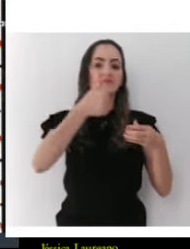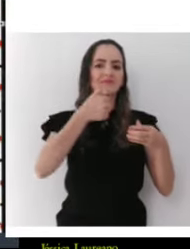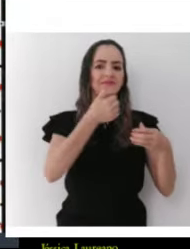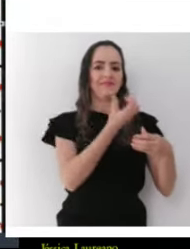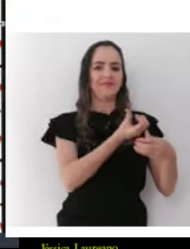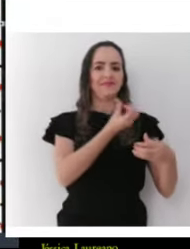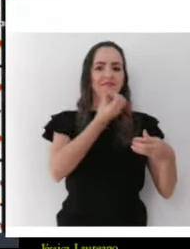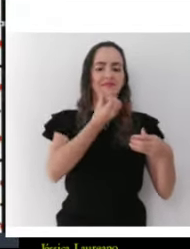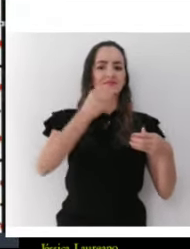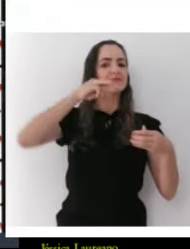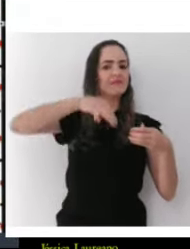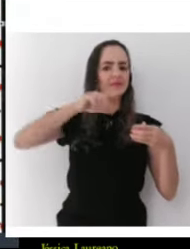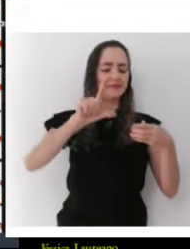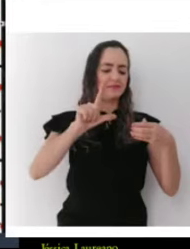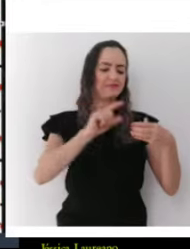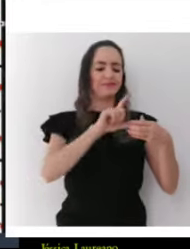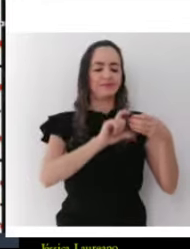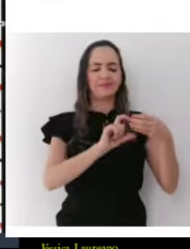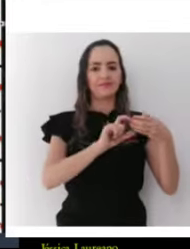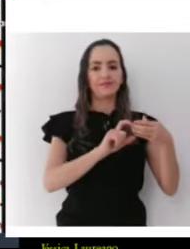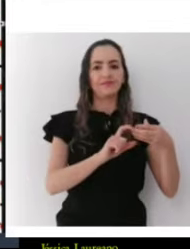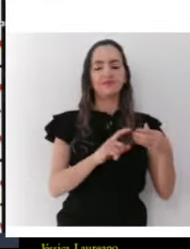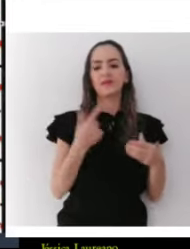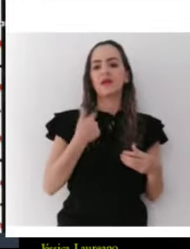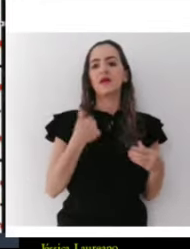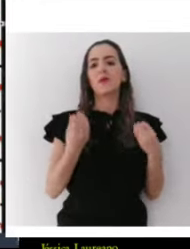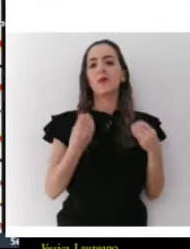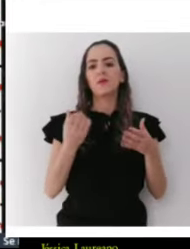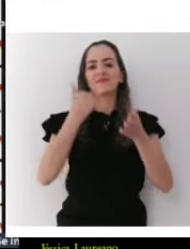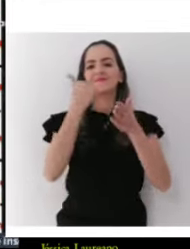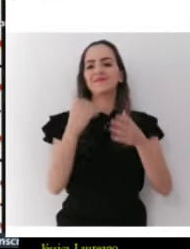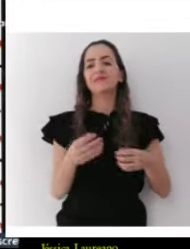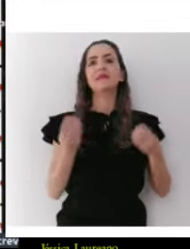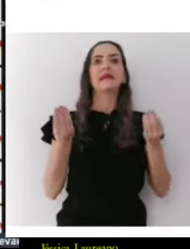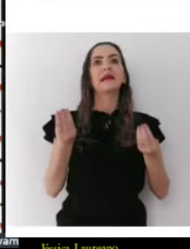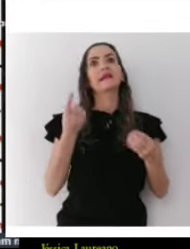Eu fui querendo fazer por subtração sucessiva. Só que dessa vez, Karine,